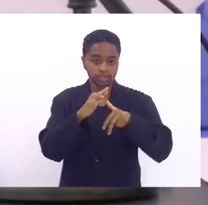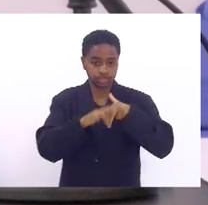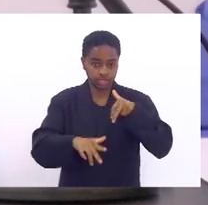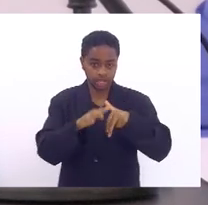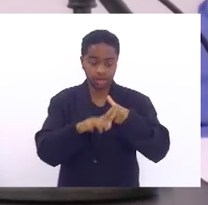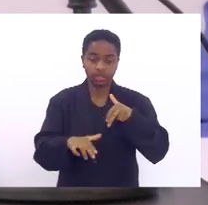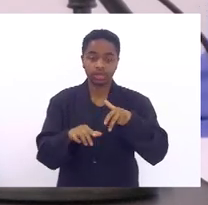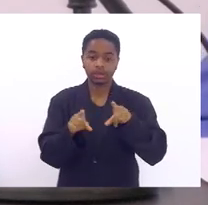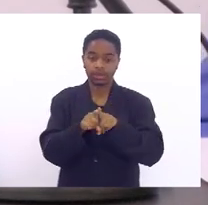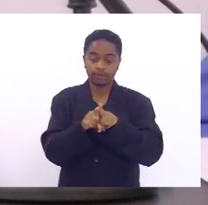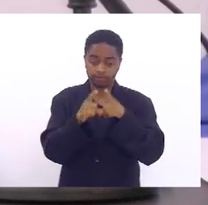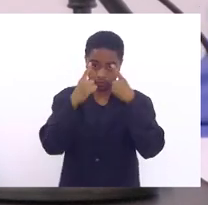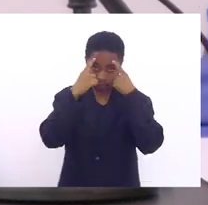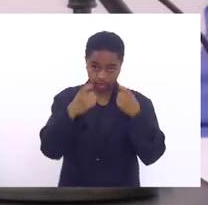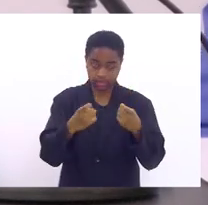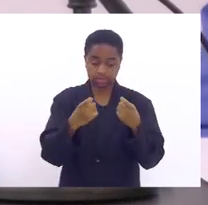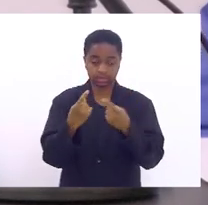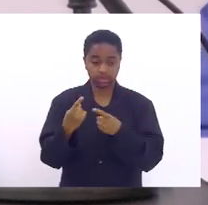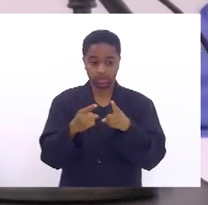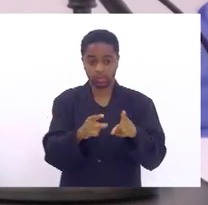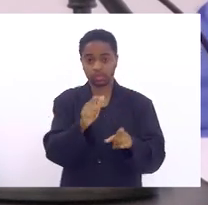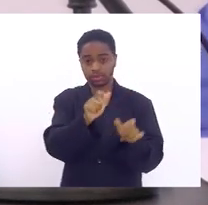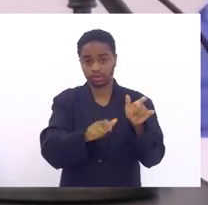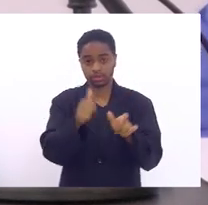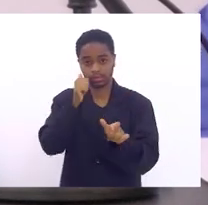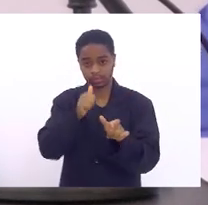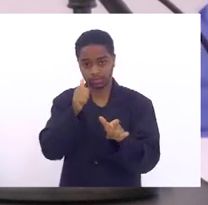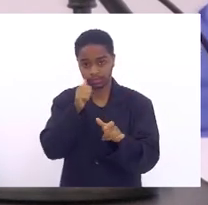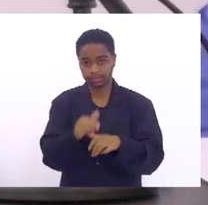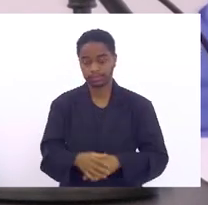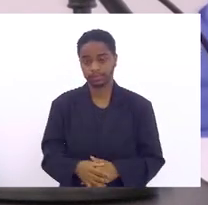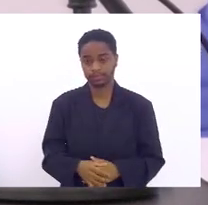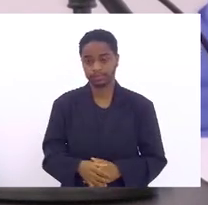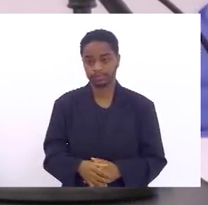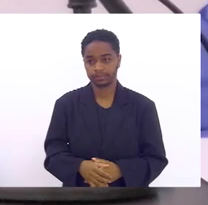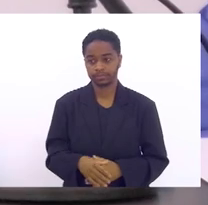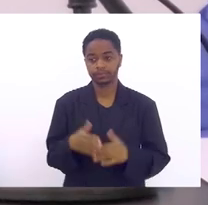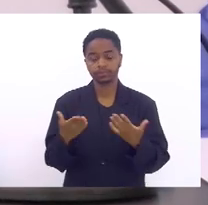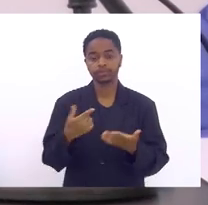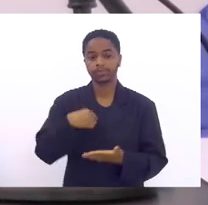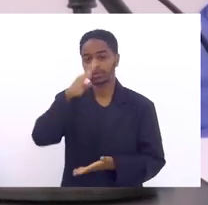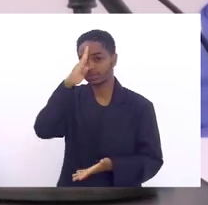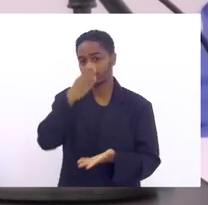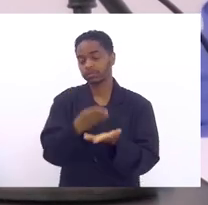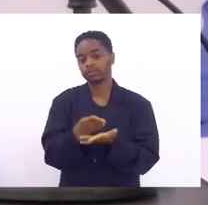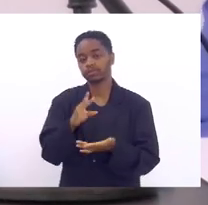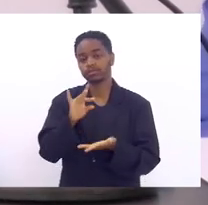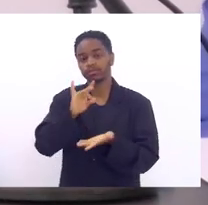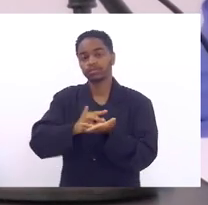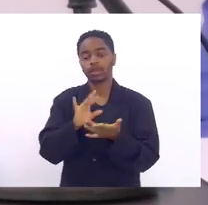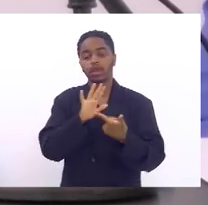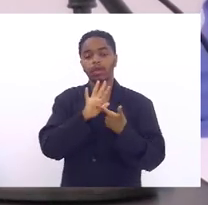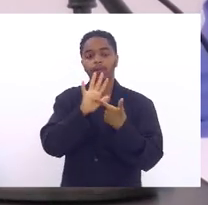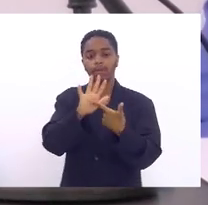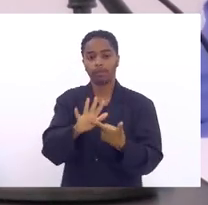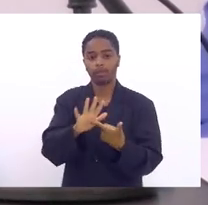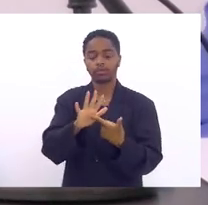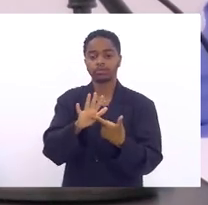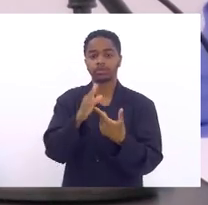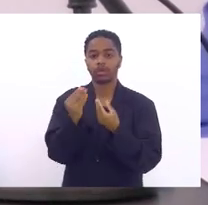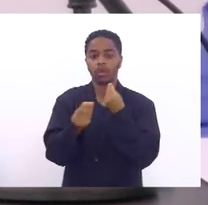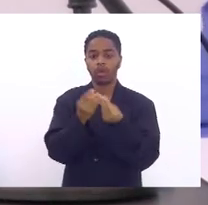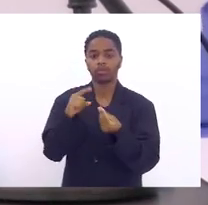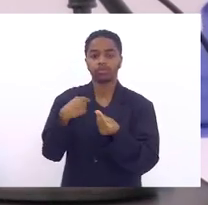violência política também né Eh eu acho que isso traz um retorno aí pro nosso trabalho